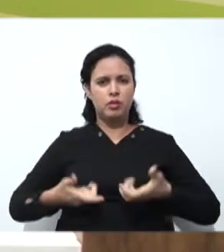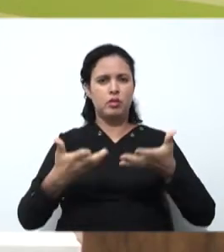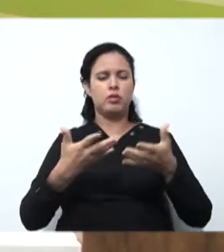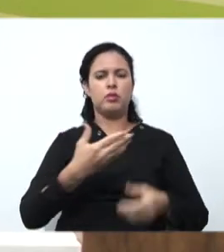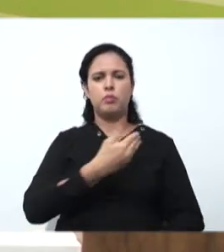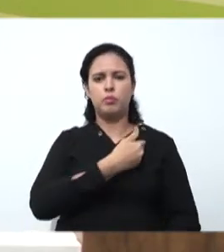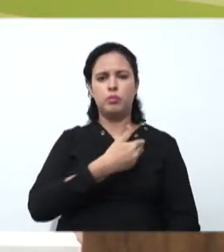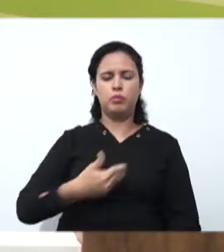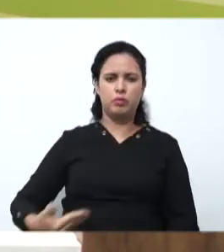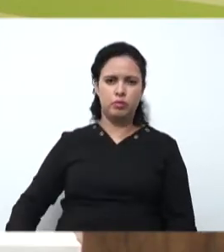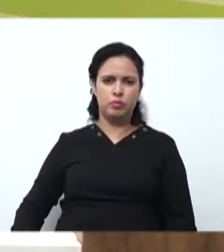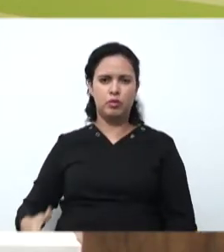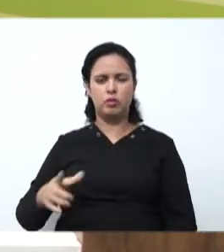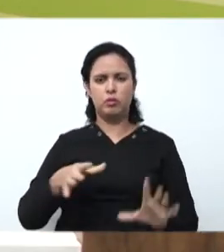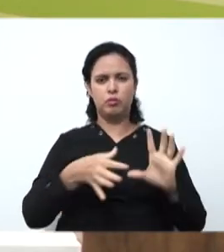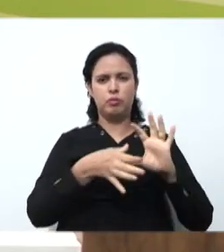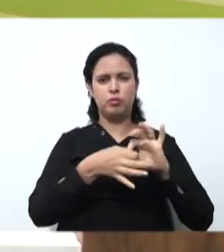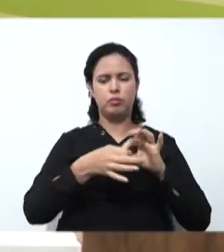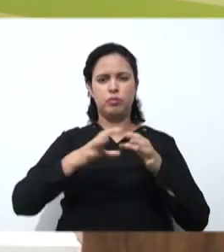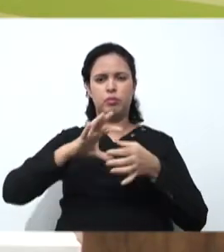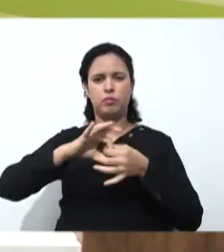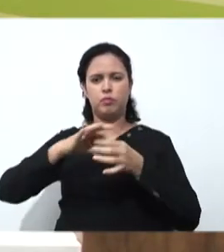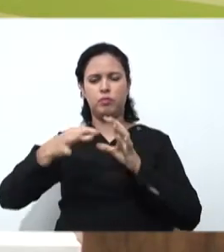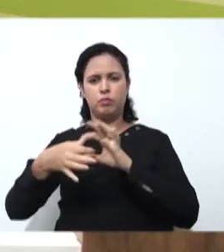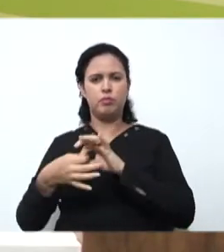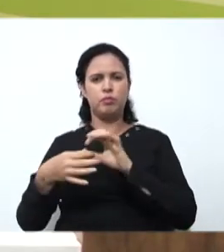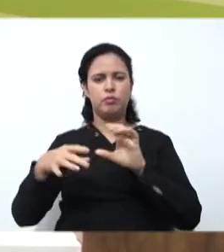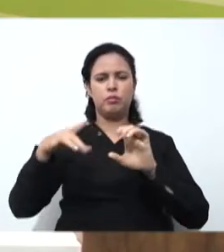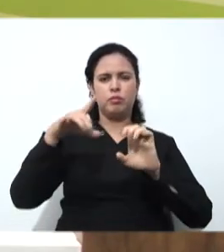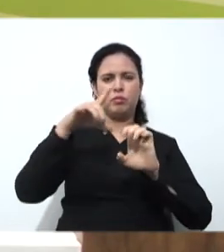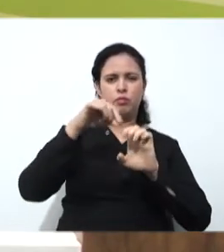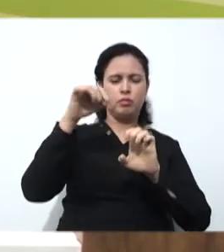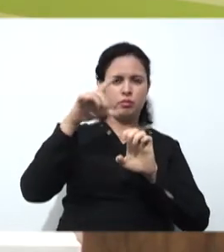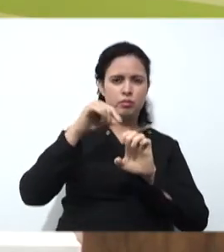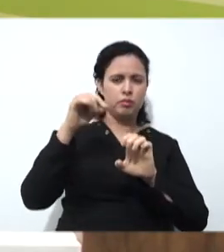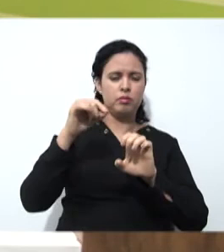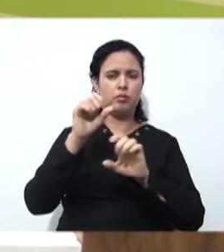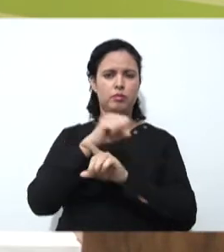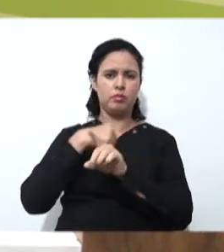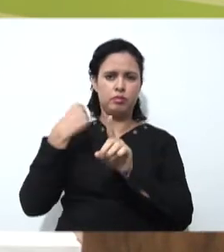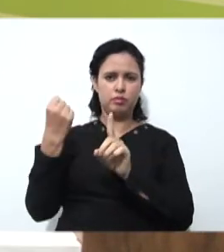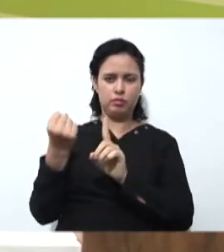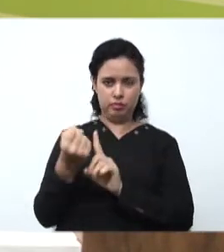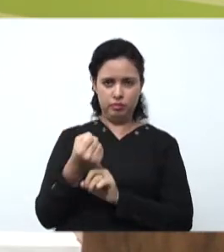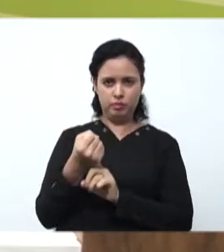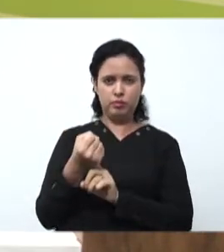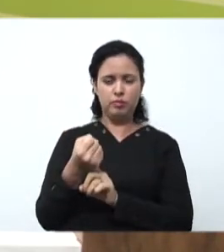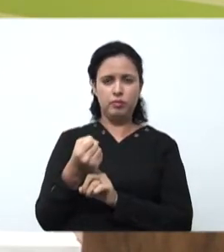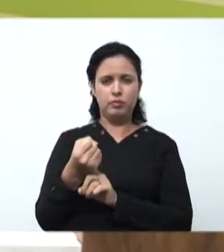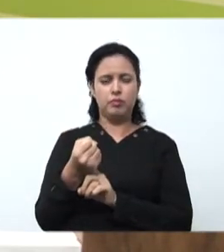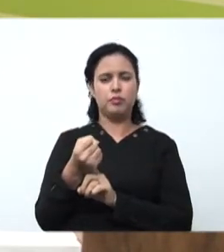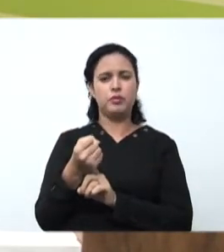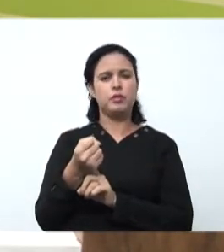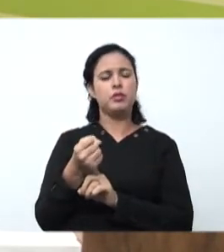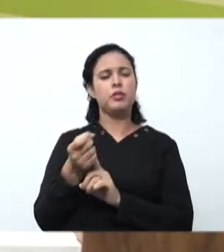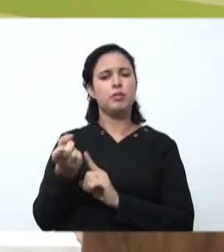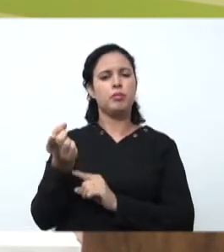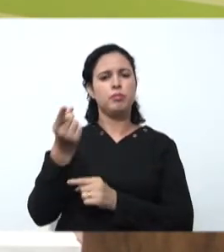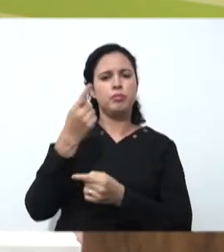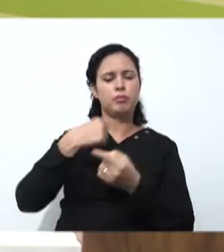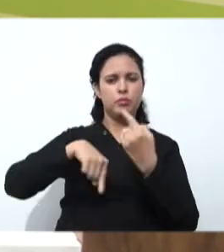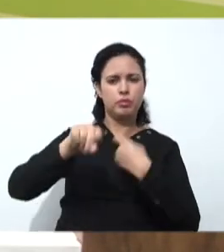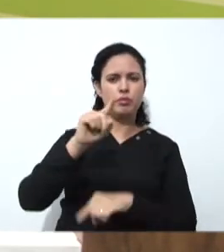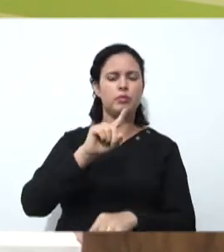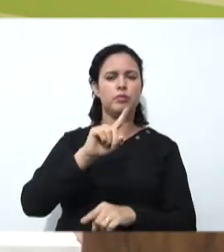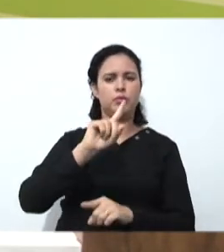é? Então é uma rede de empreendedorismo social, ela se torna complexa, mas também com um retorno